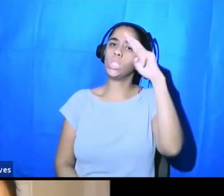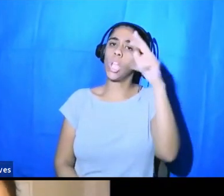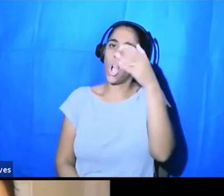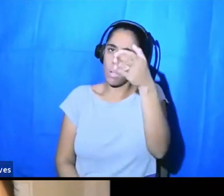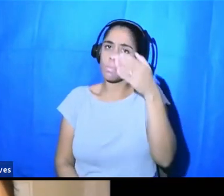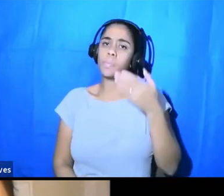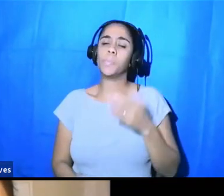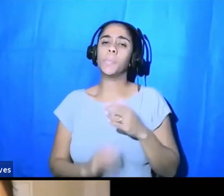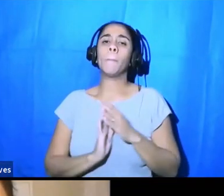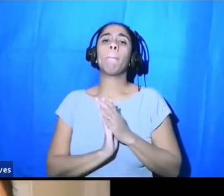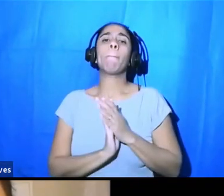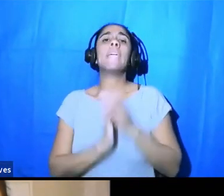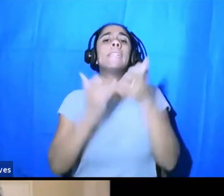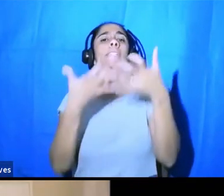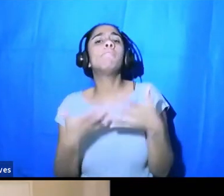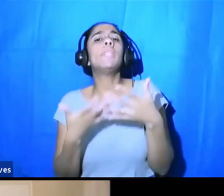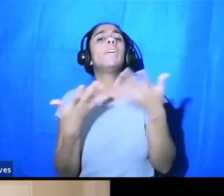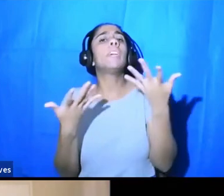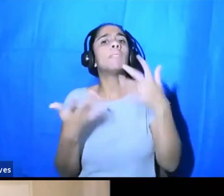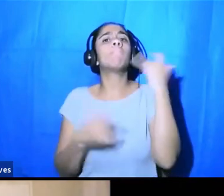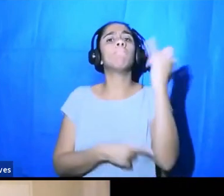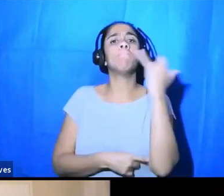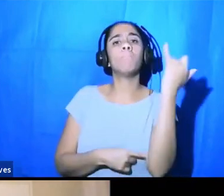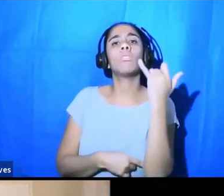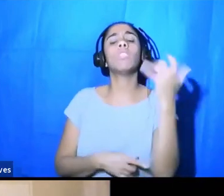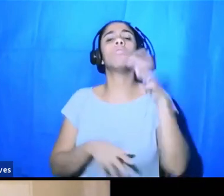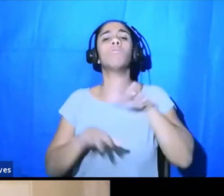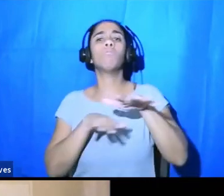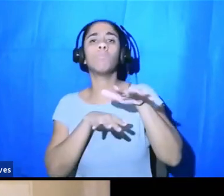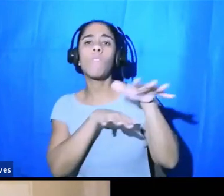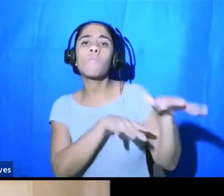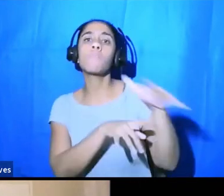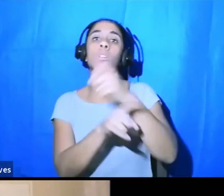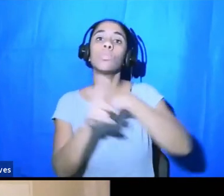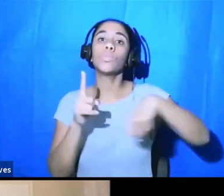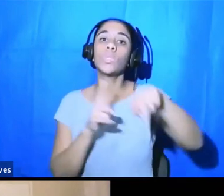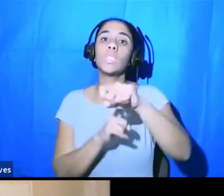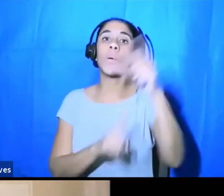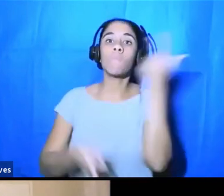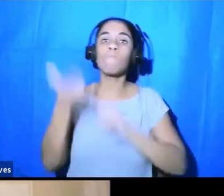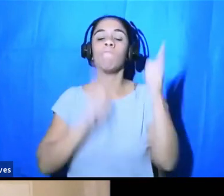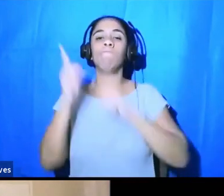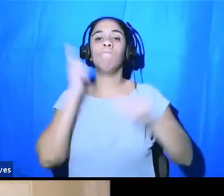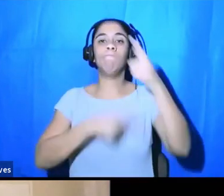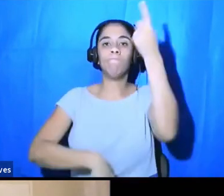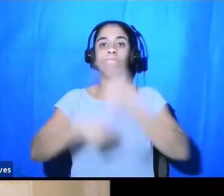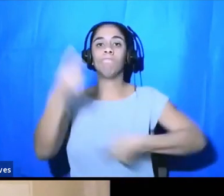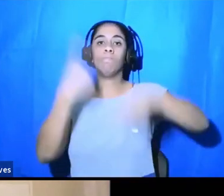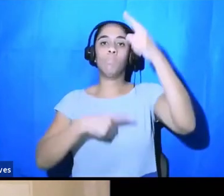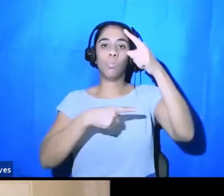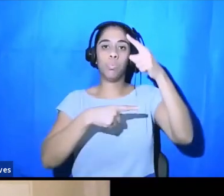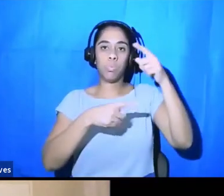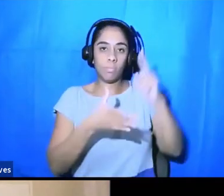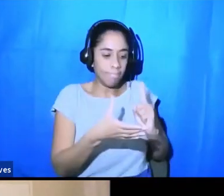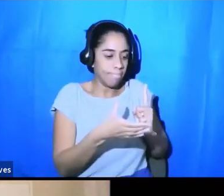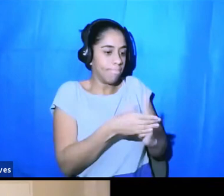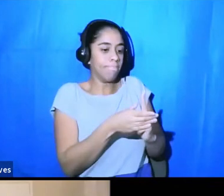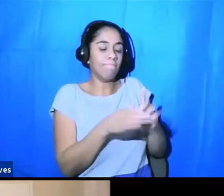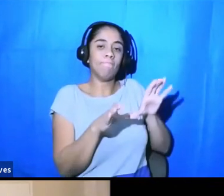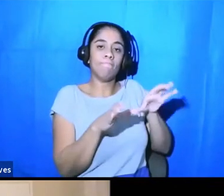pouquinho, realmente, sobre qual foi a importância dos movimentos sociais para essa conquista da Assembleia Constituinte Paritária.